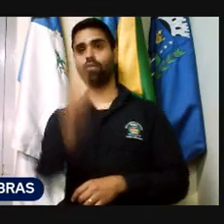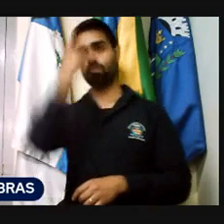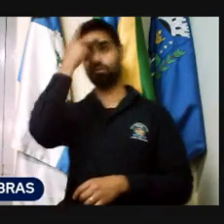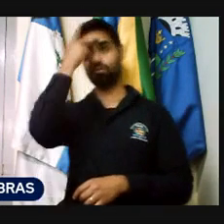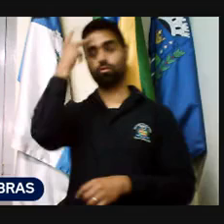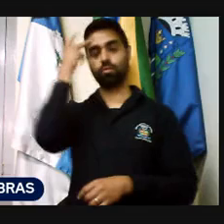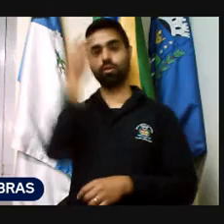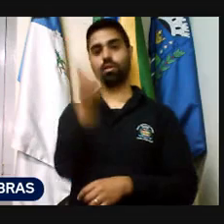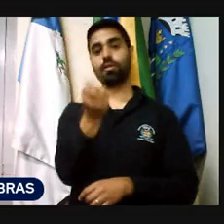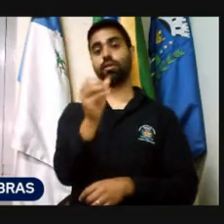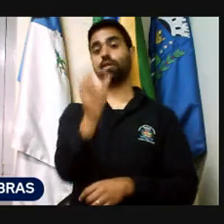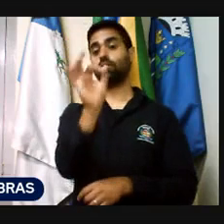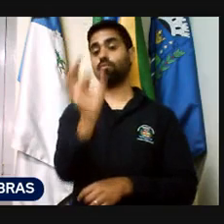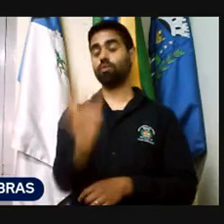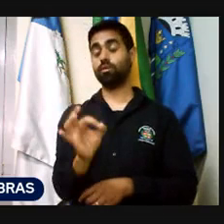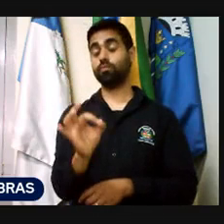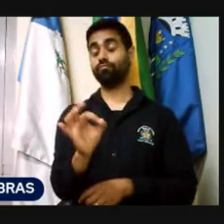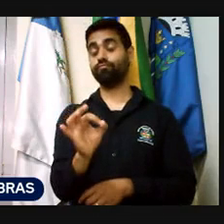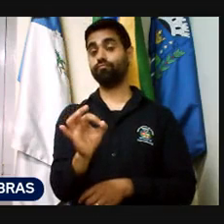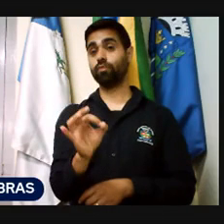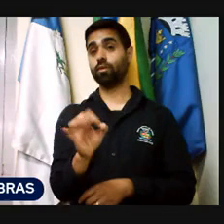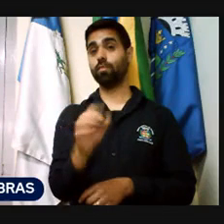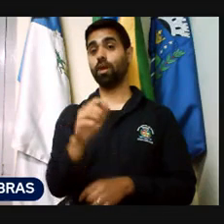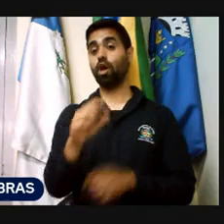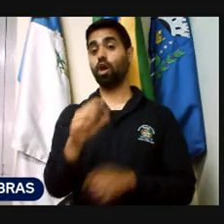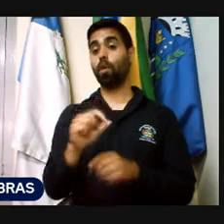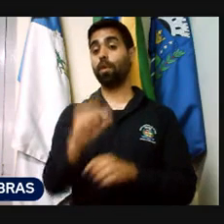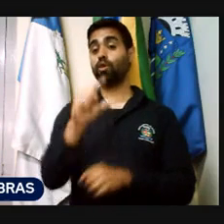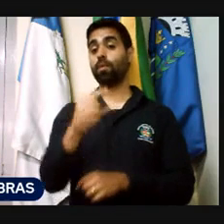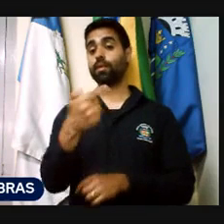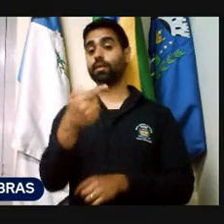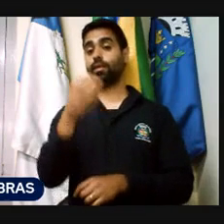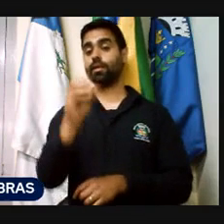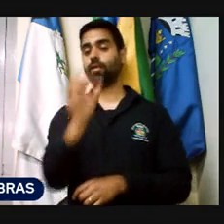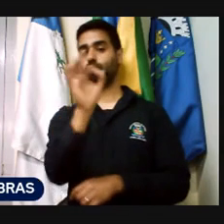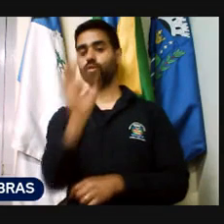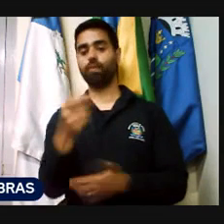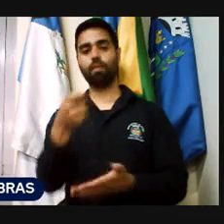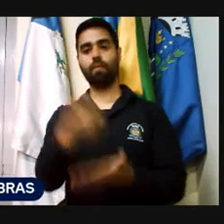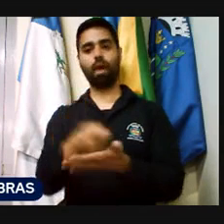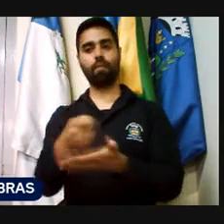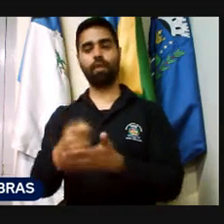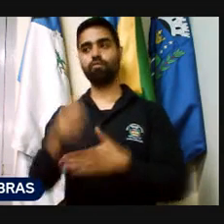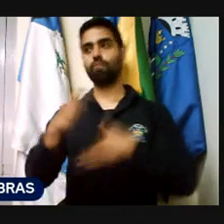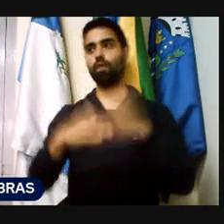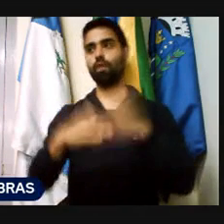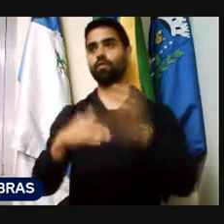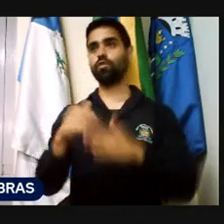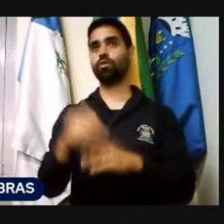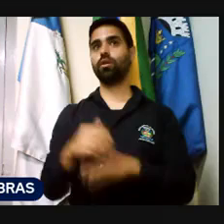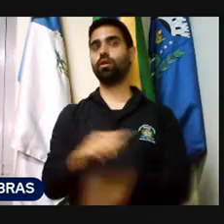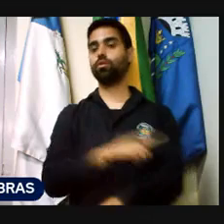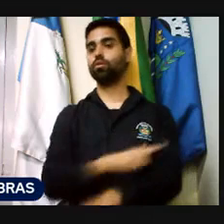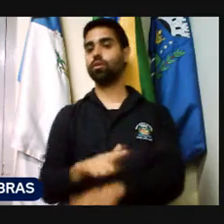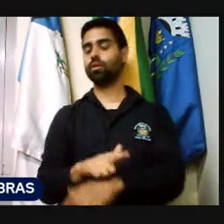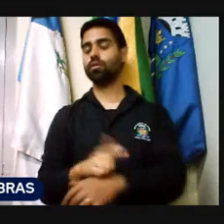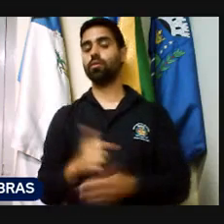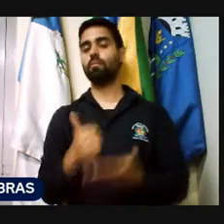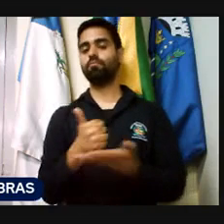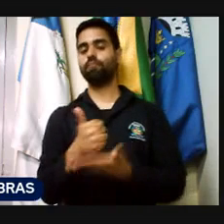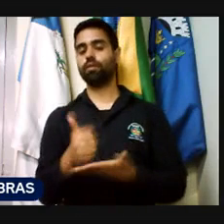de 60% para 70% para pagamentos de profissionais de educação básica em efetivo